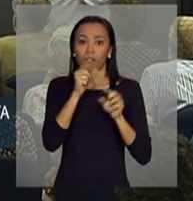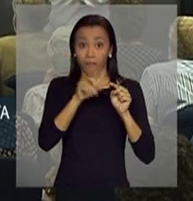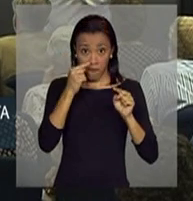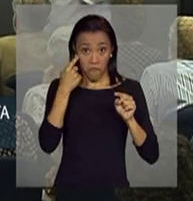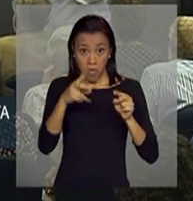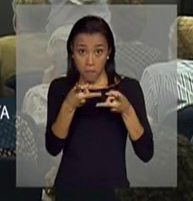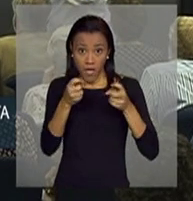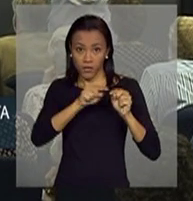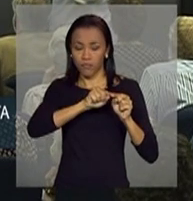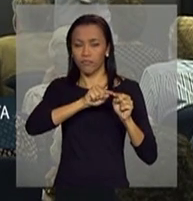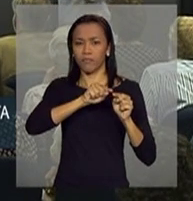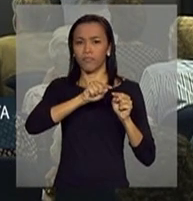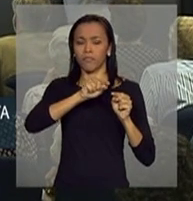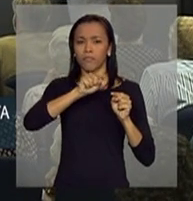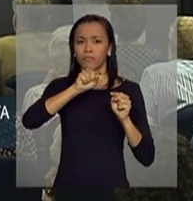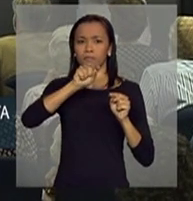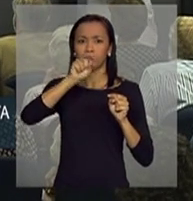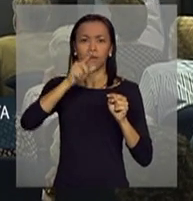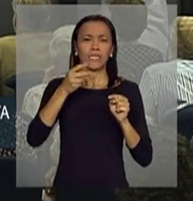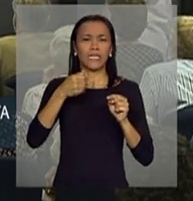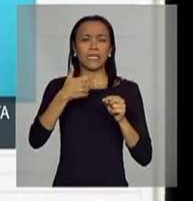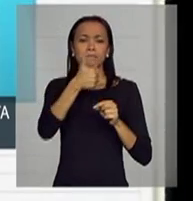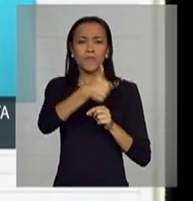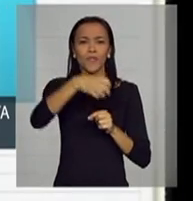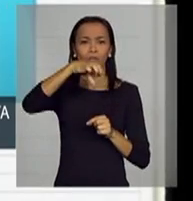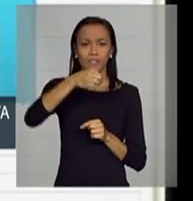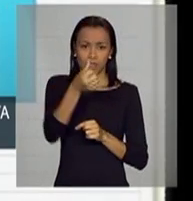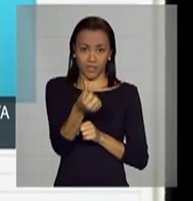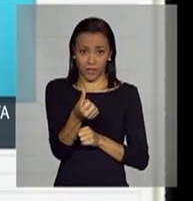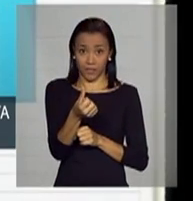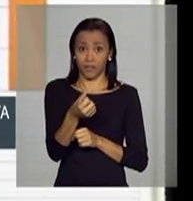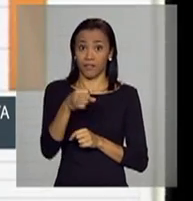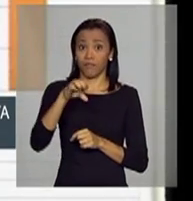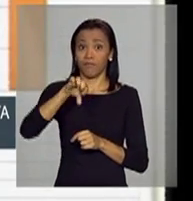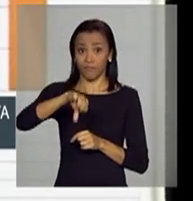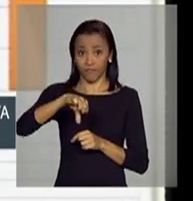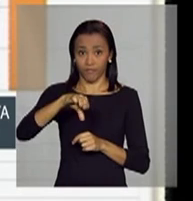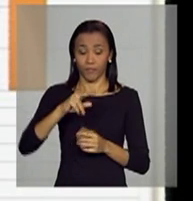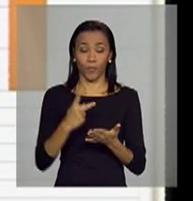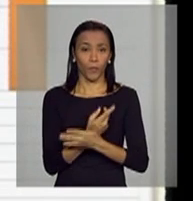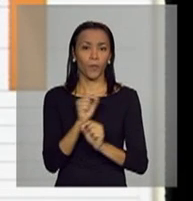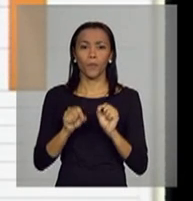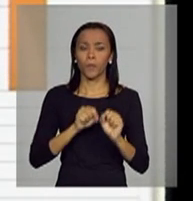Reparem o que vai acontecer, no entanto, em 69. Wilk.